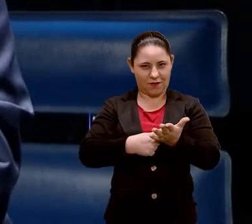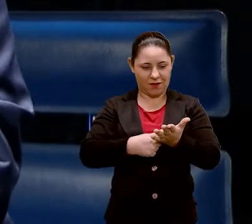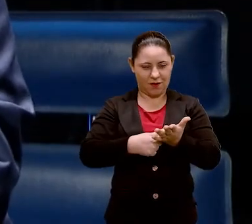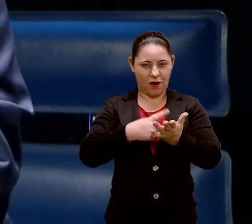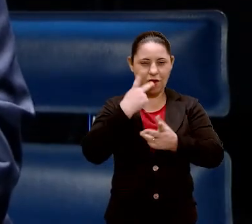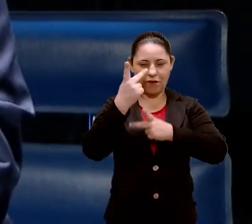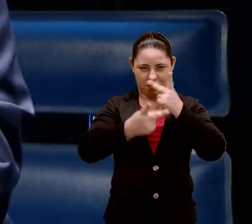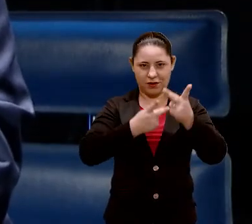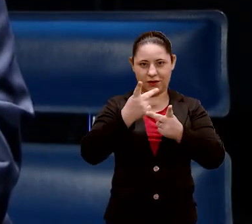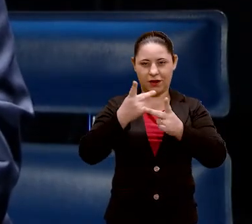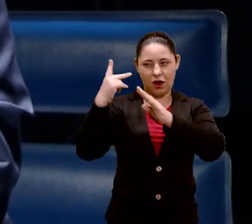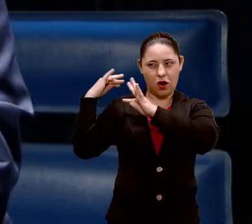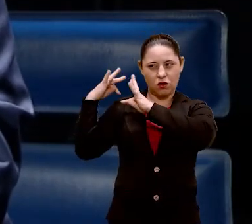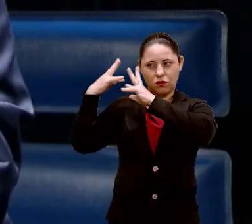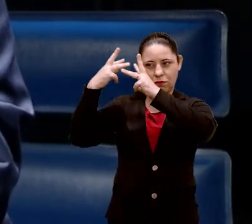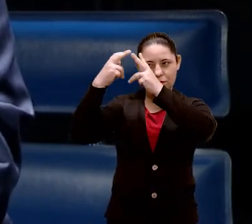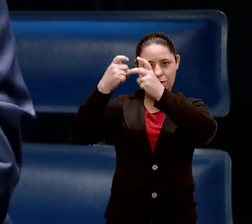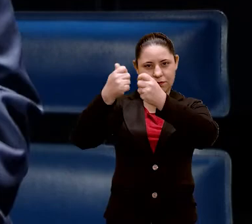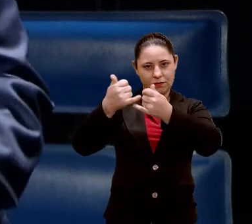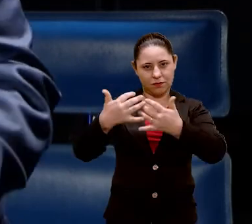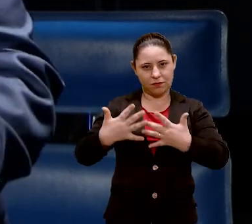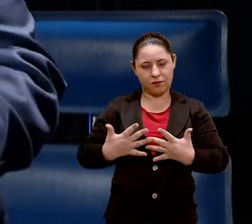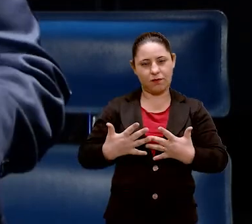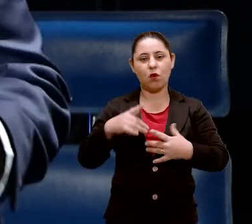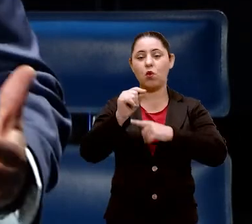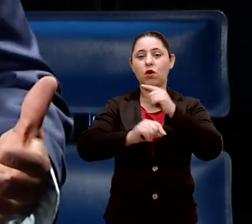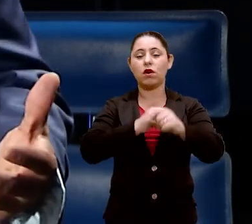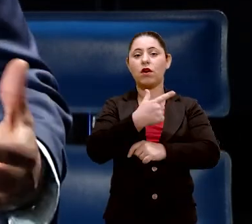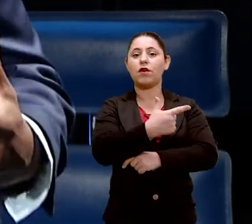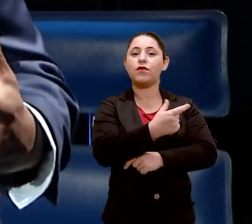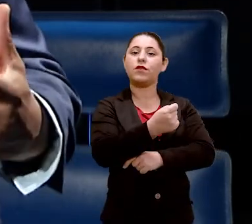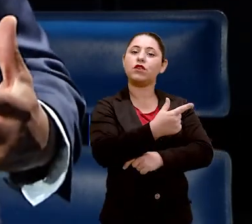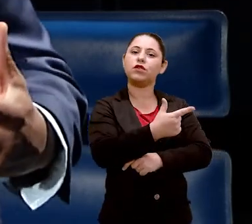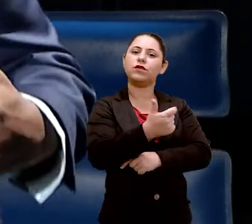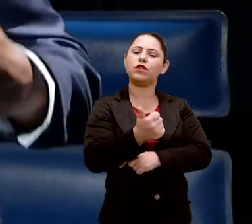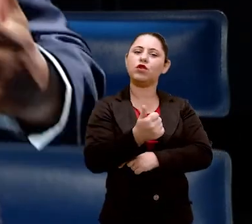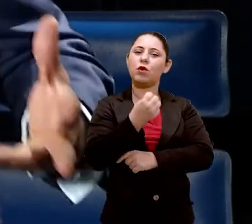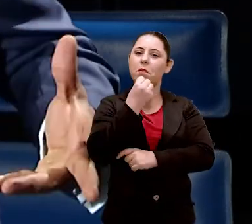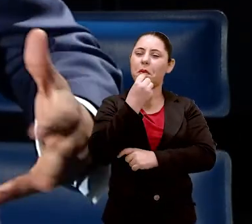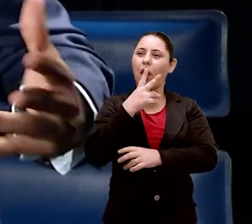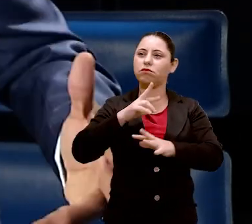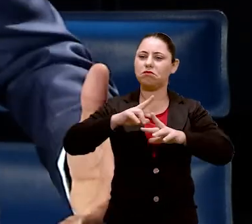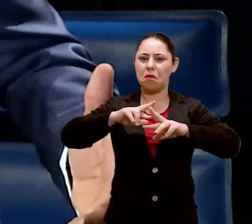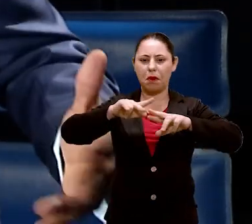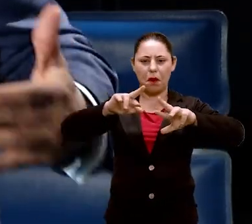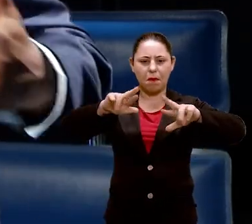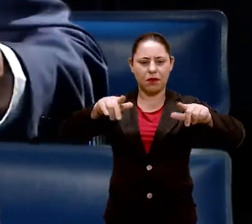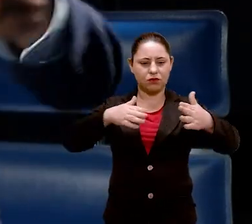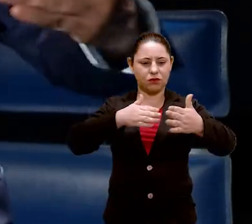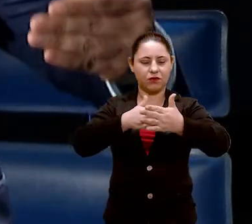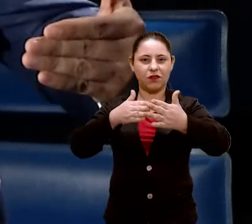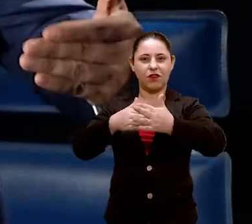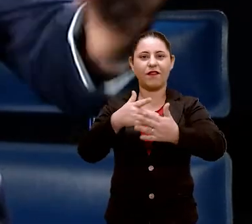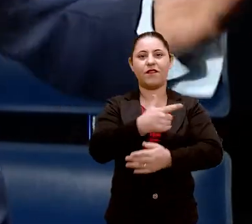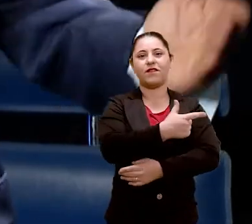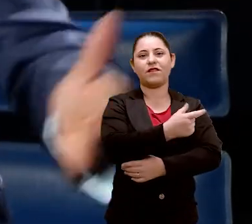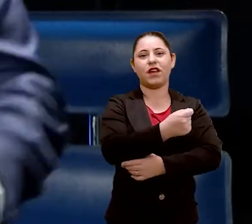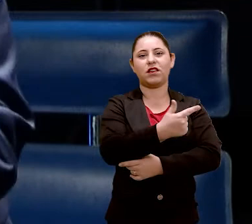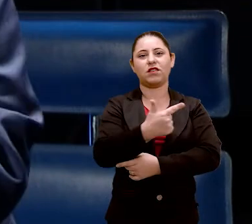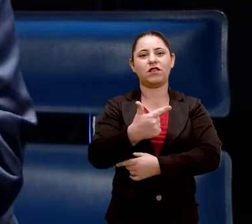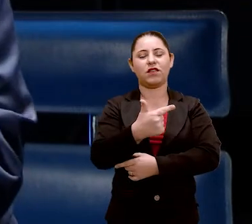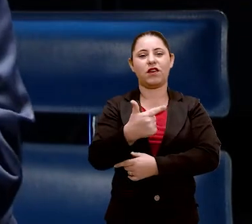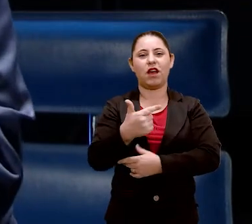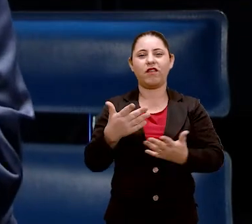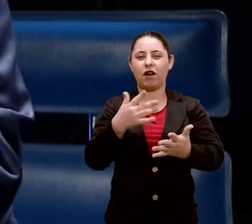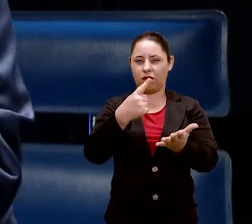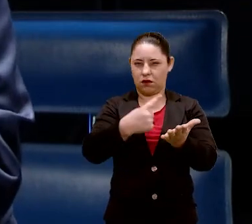né, que eu falei na nossa retrospectiva. A questão é o seguinte, 2021 foi tão bom, tão variado, que fica um desafio para nós em